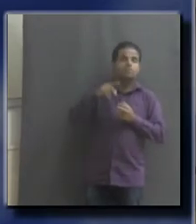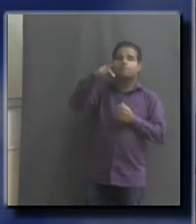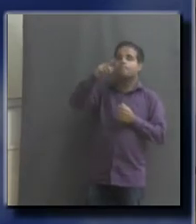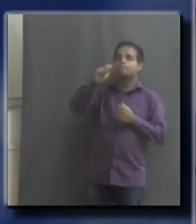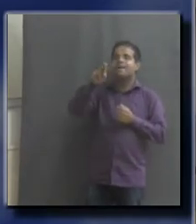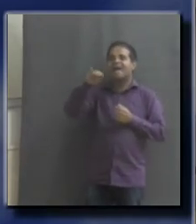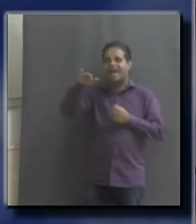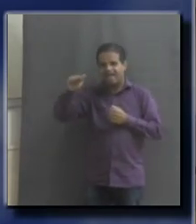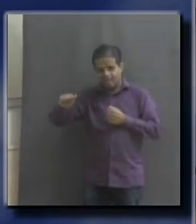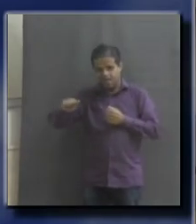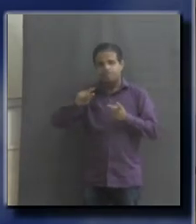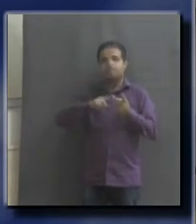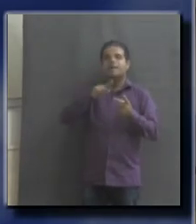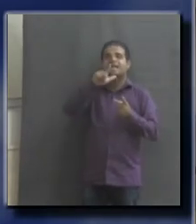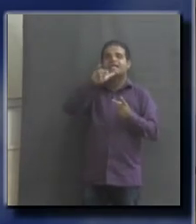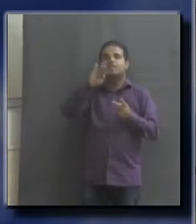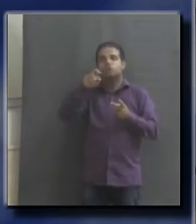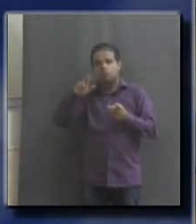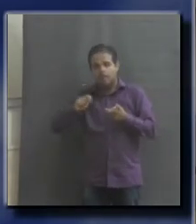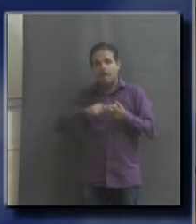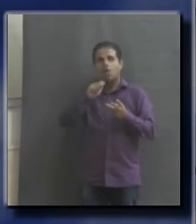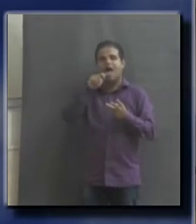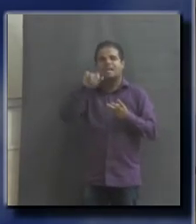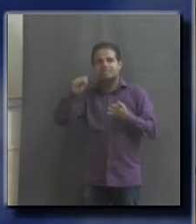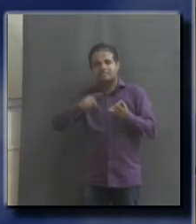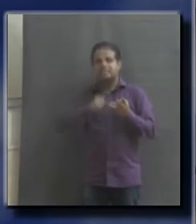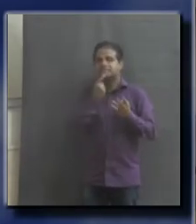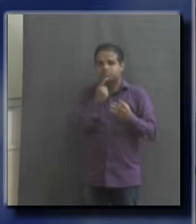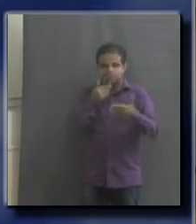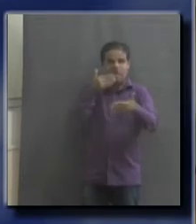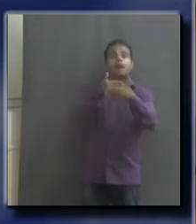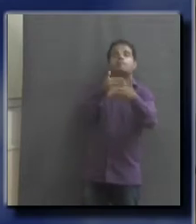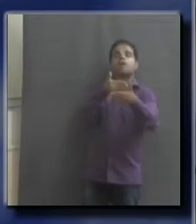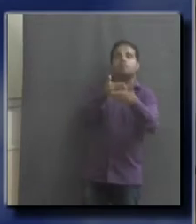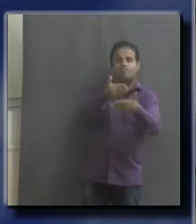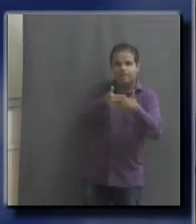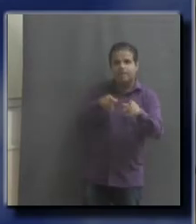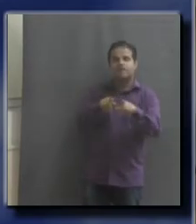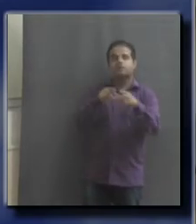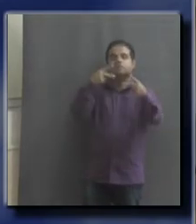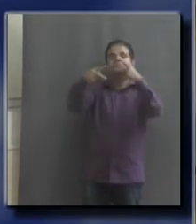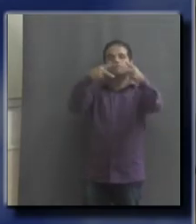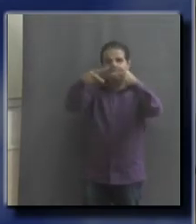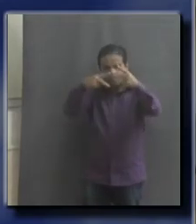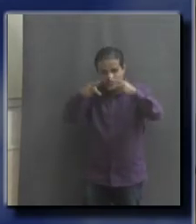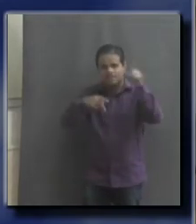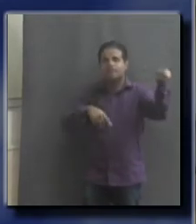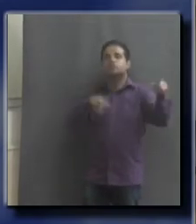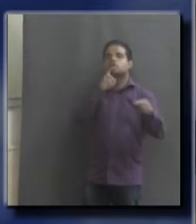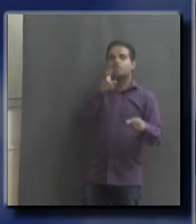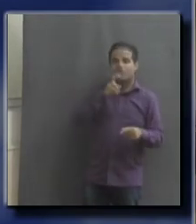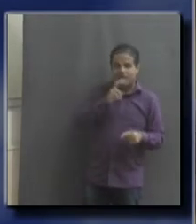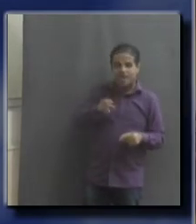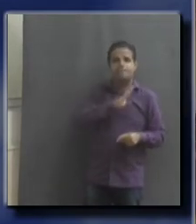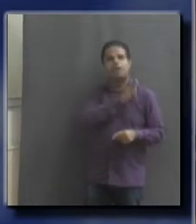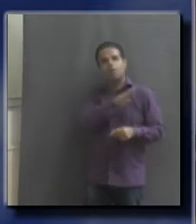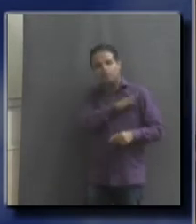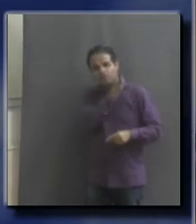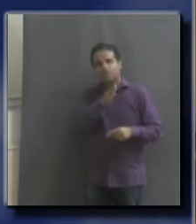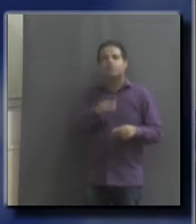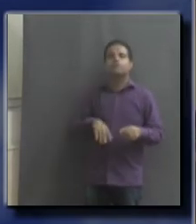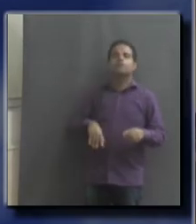Litoral Norte, Polo de Assis, Campinas, Ribeirão Preto, São José do Rio Preto, Sorocaba,